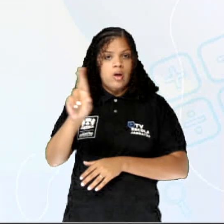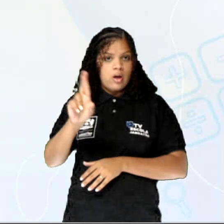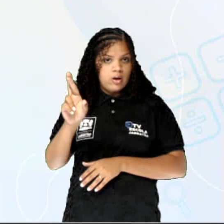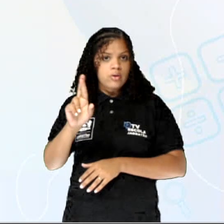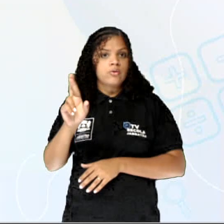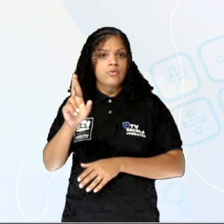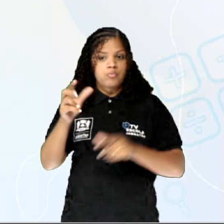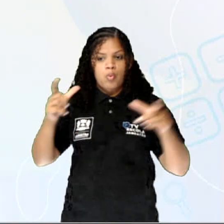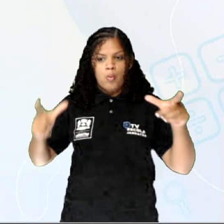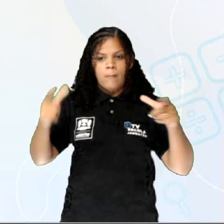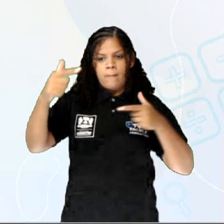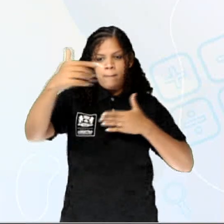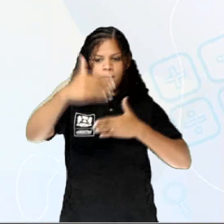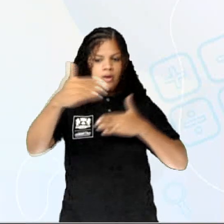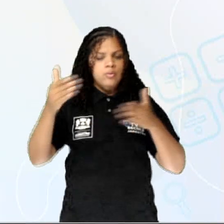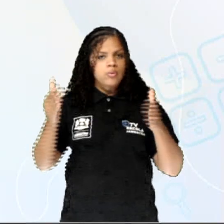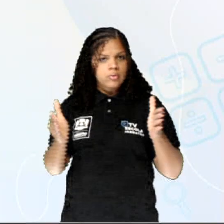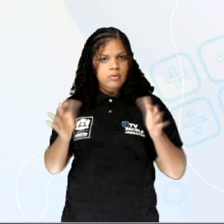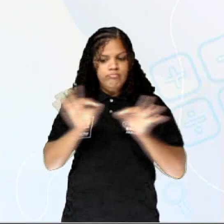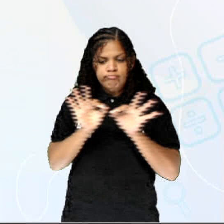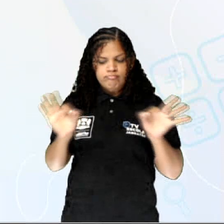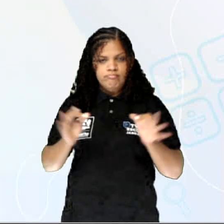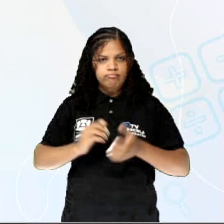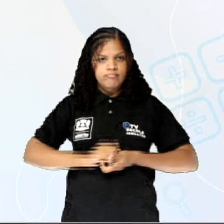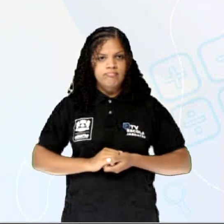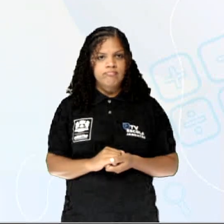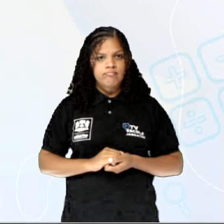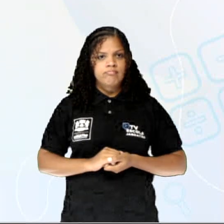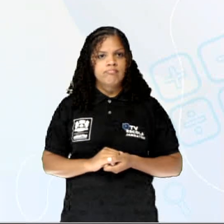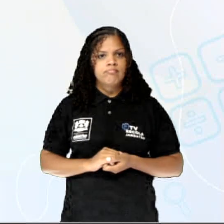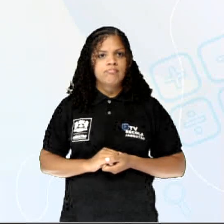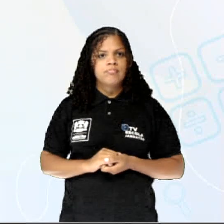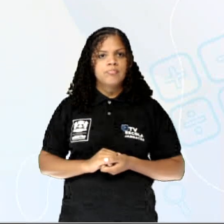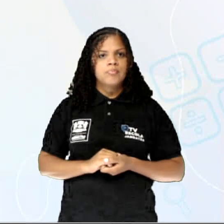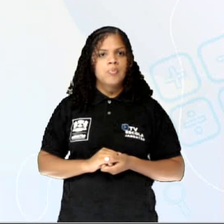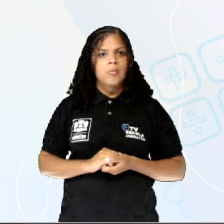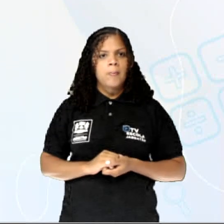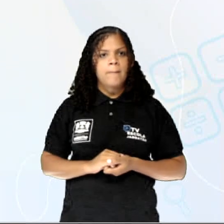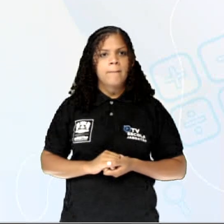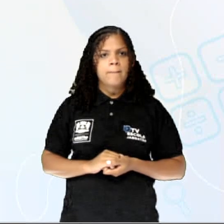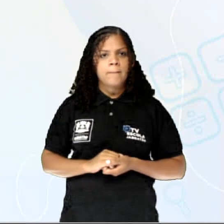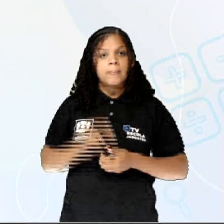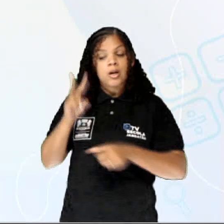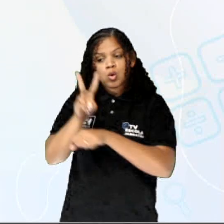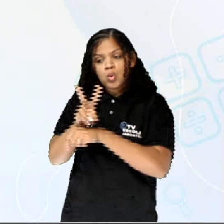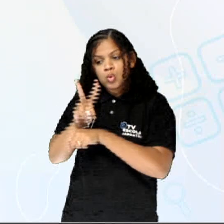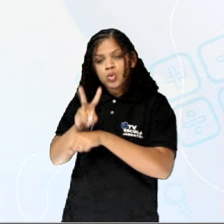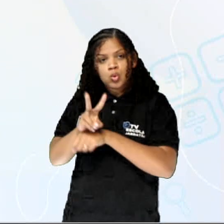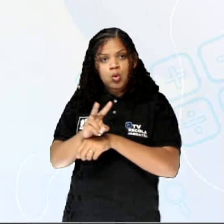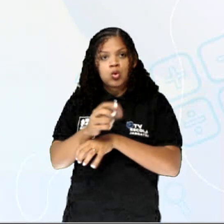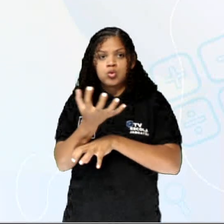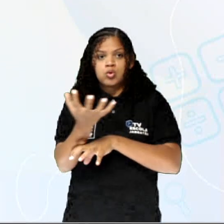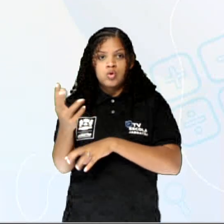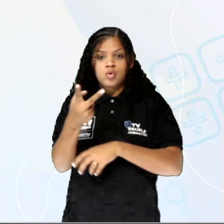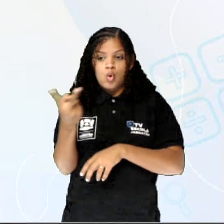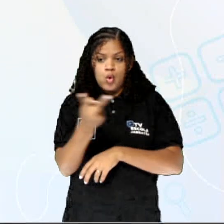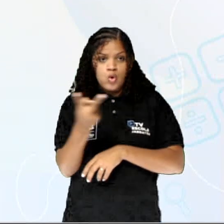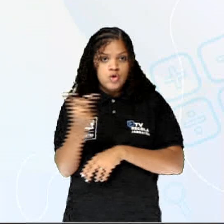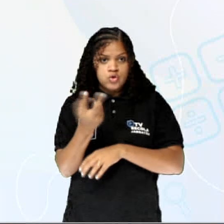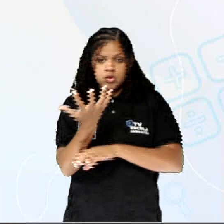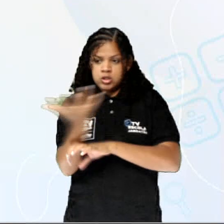jardineiro cobra R$40 para podar um jardim de 5 metros quadrados. Certo dia ele podou 2 jardins, um de 12 metros